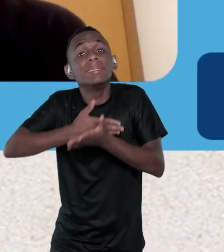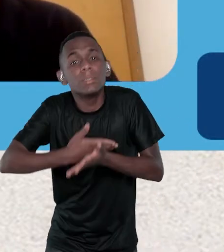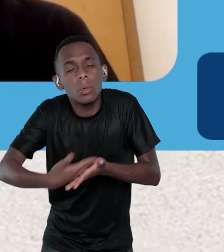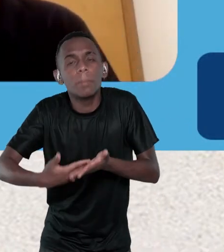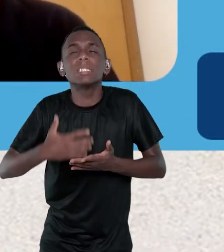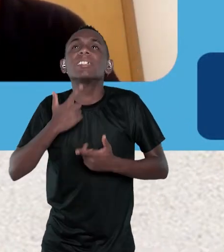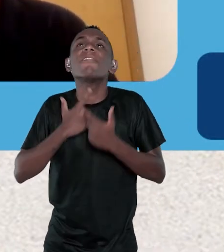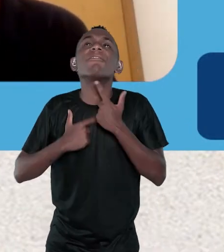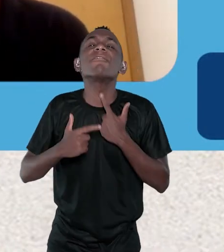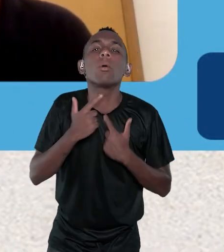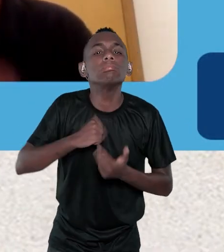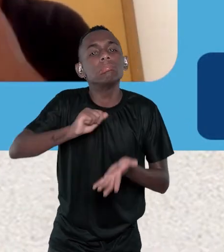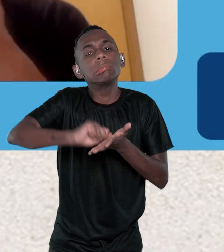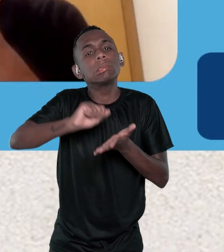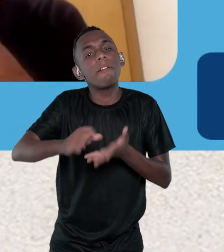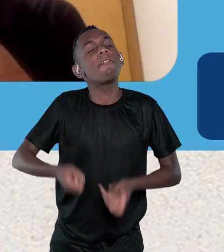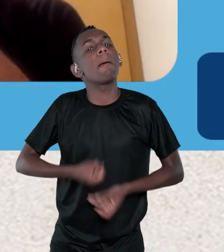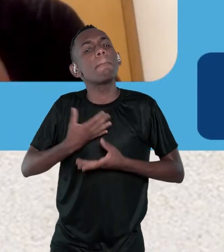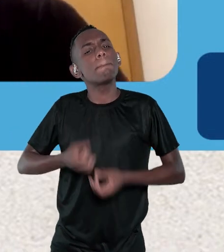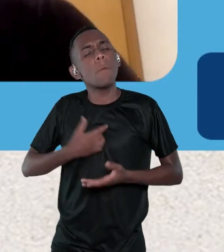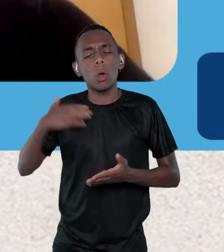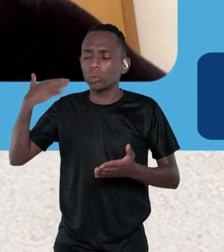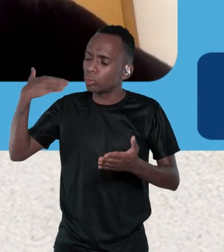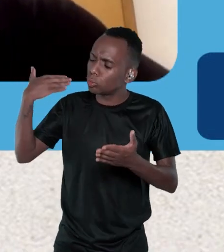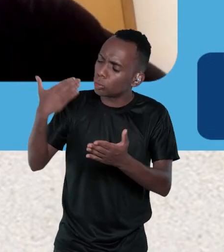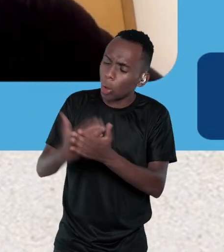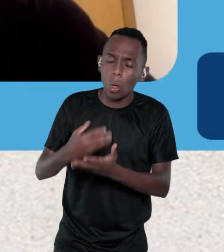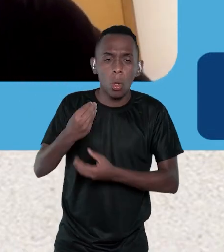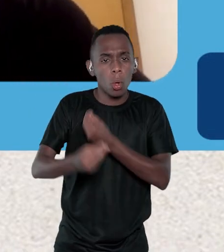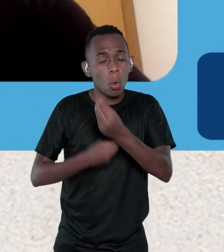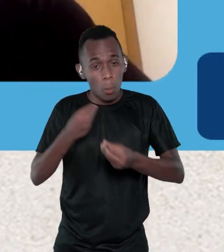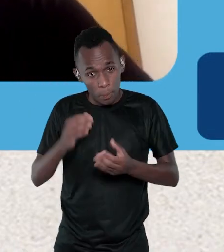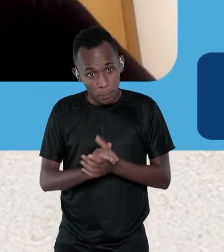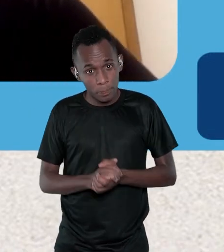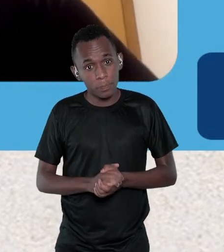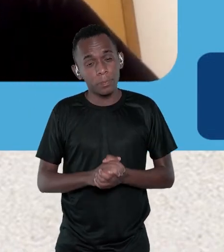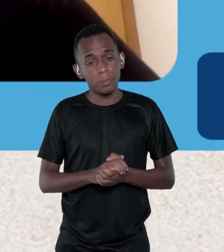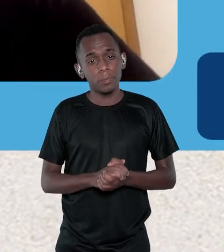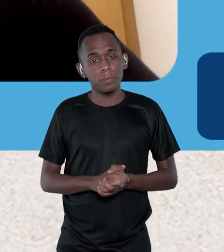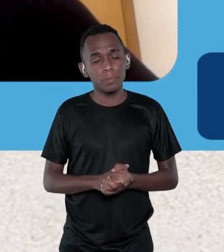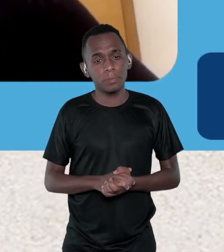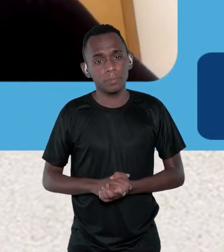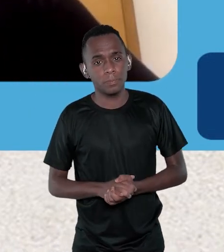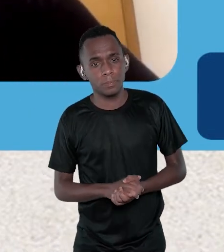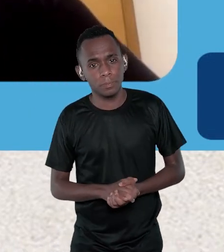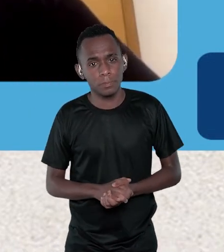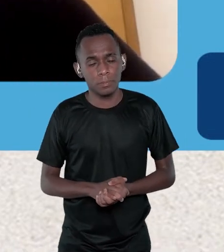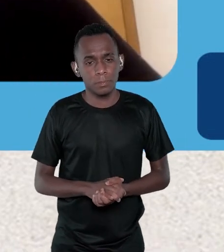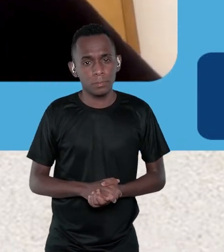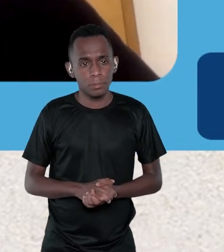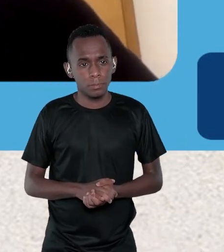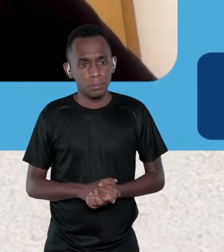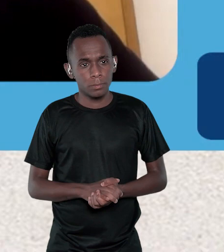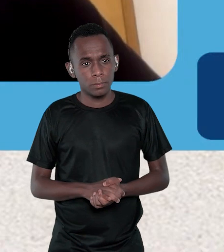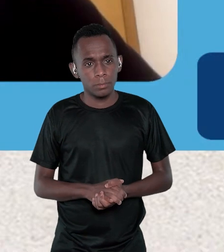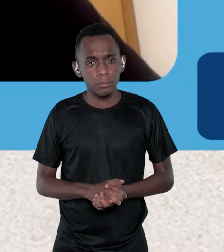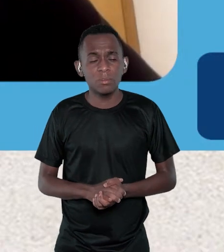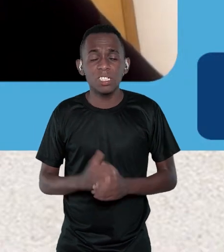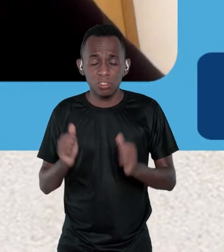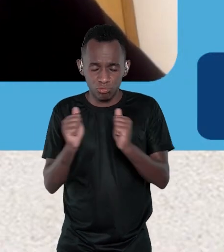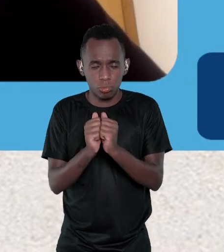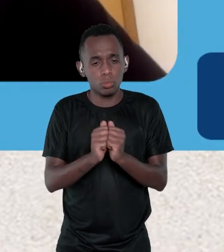escreveu? Como que foi esse início aí da sua trajetória na poesia e como